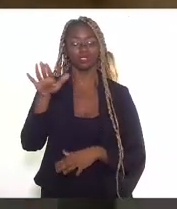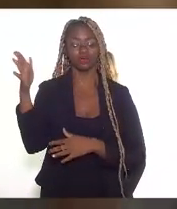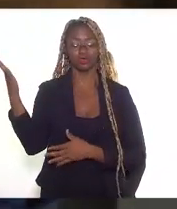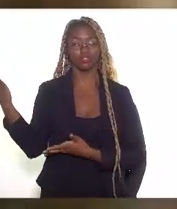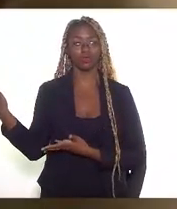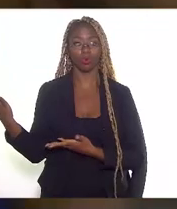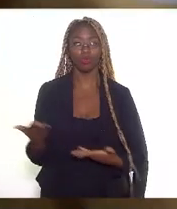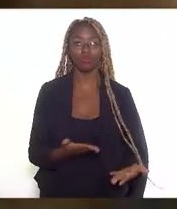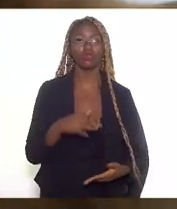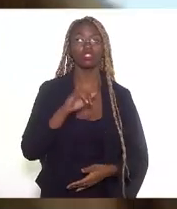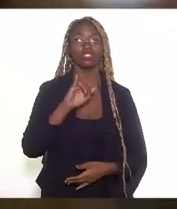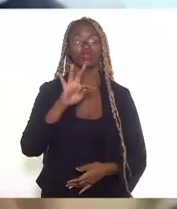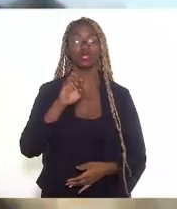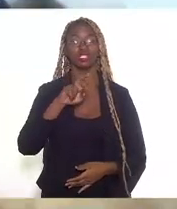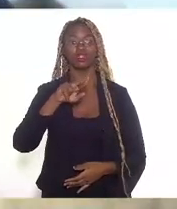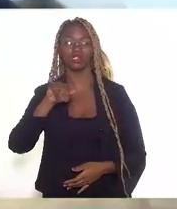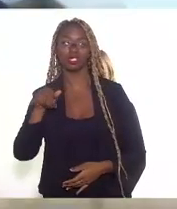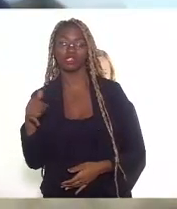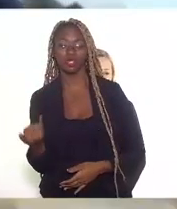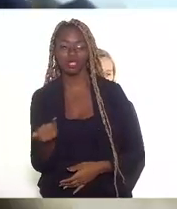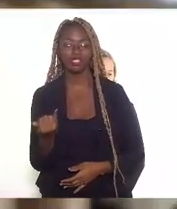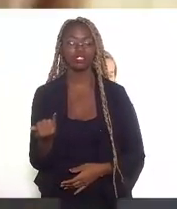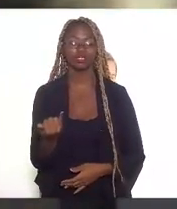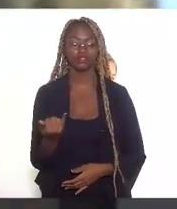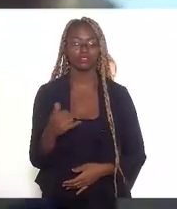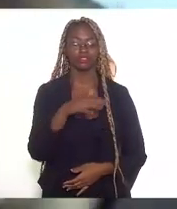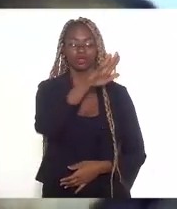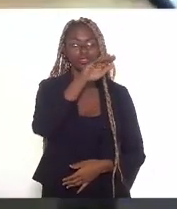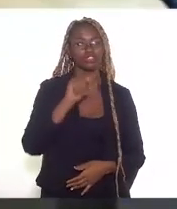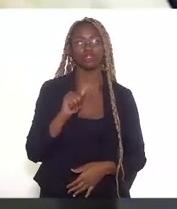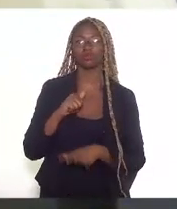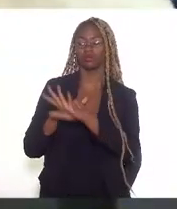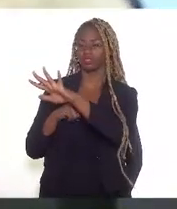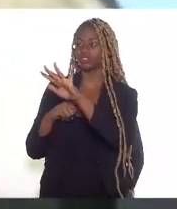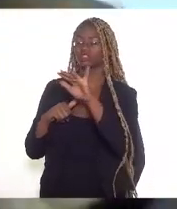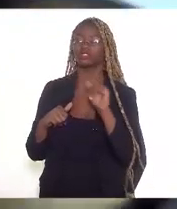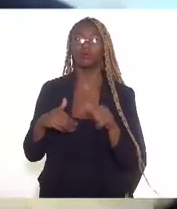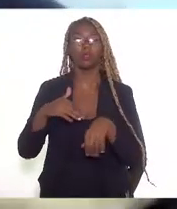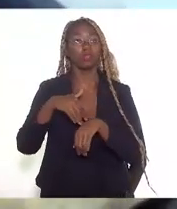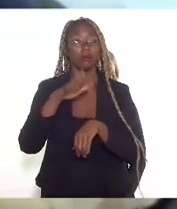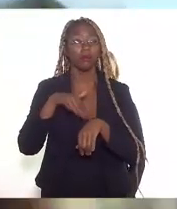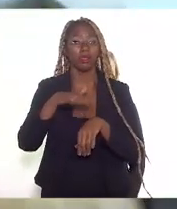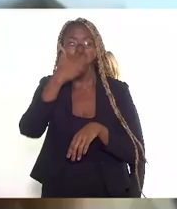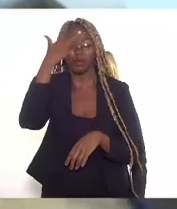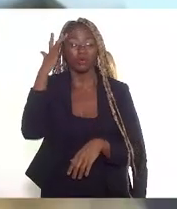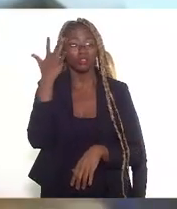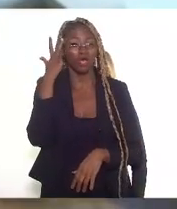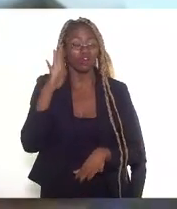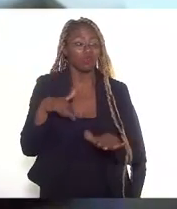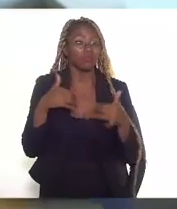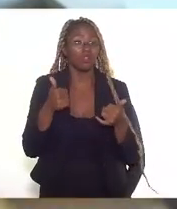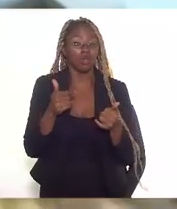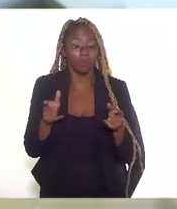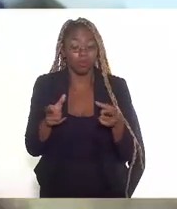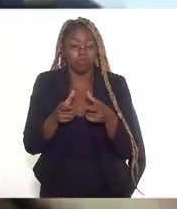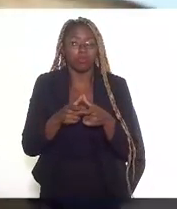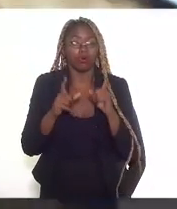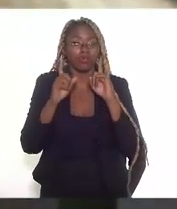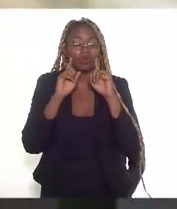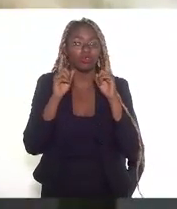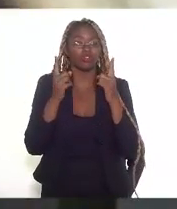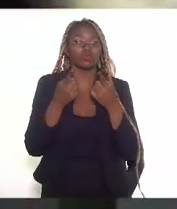que seja especializado, o que ele queira, você chama a Isabel Toste, quem mais você achar, para uma pequena reunião. Em vez de ficar